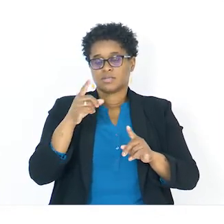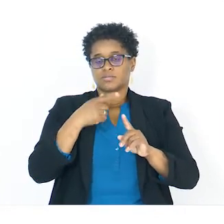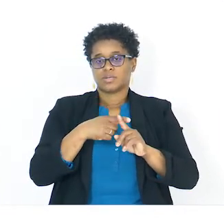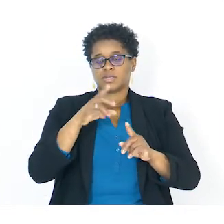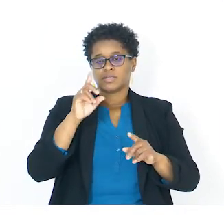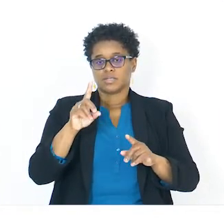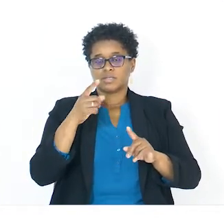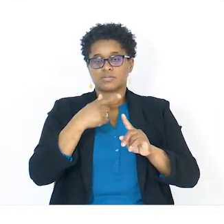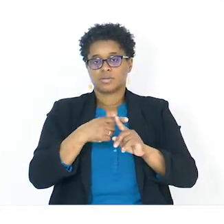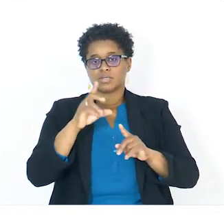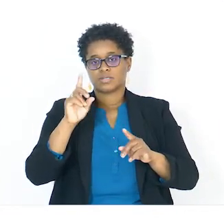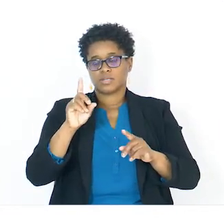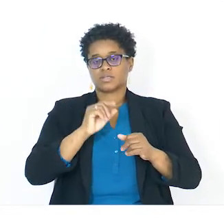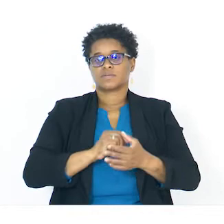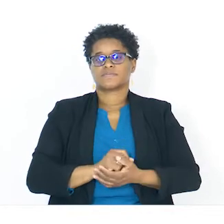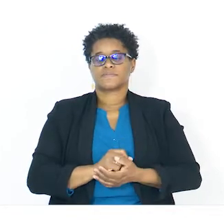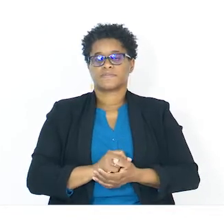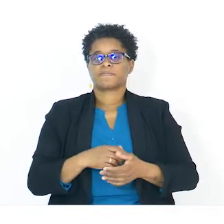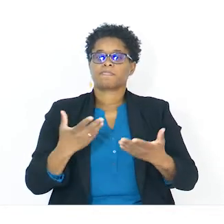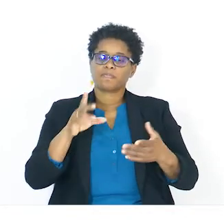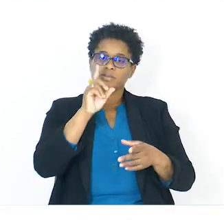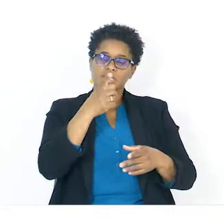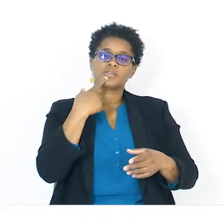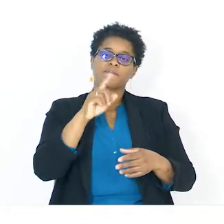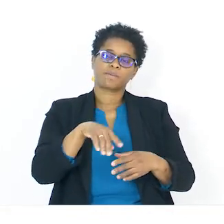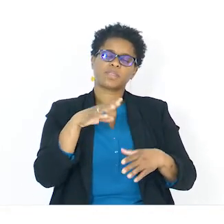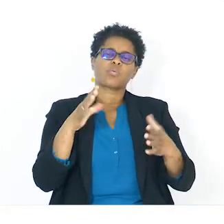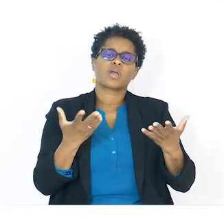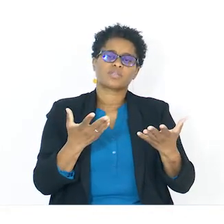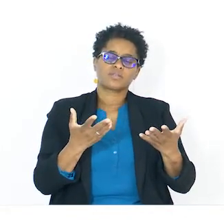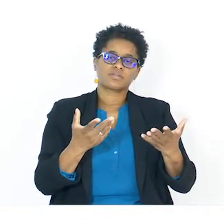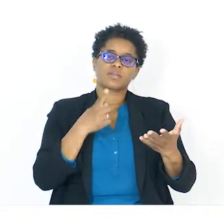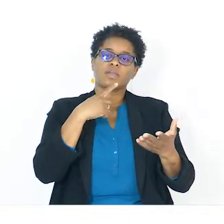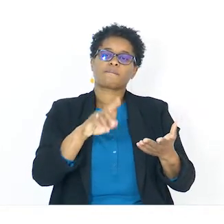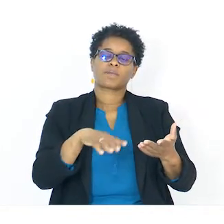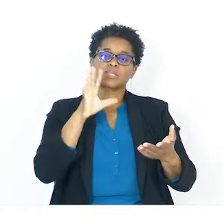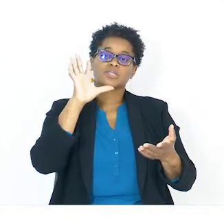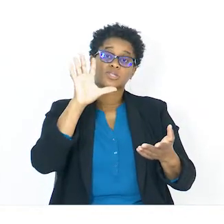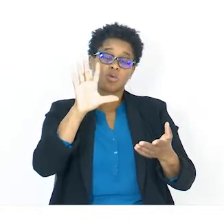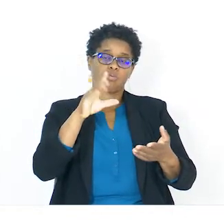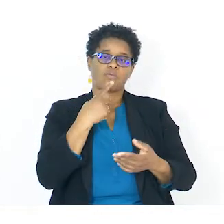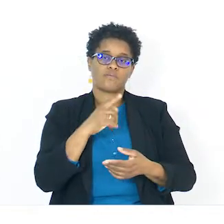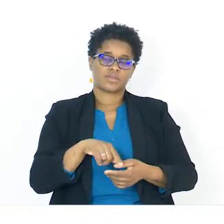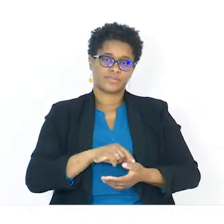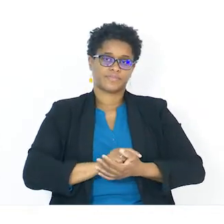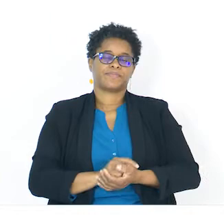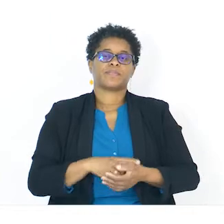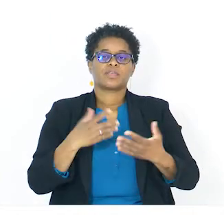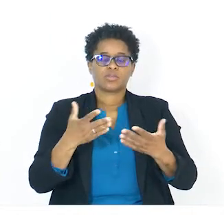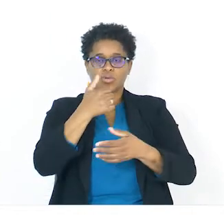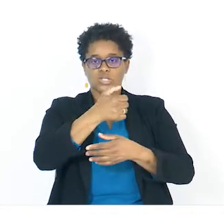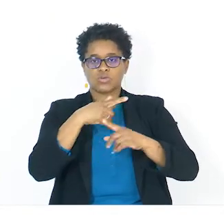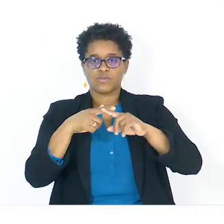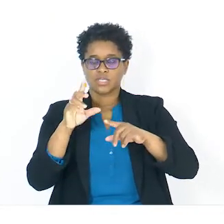6, mais 6, mais 6, mais 6. 6 repete-se quantas vezes? Repete-se 5 vezes.